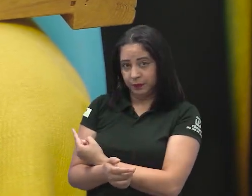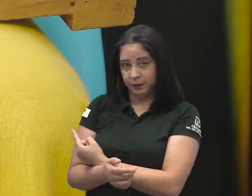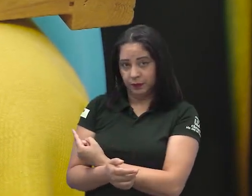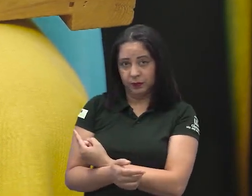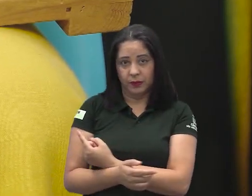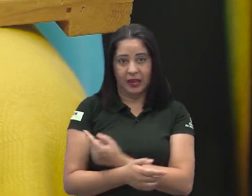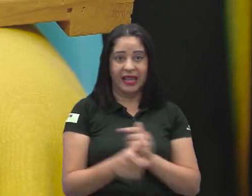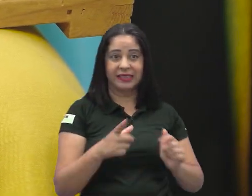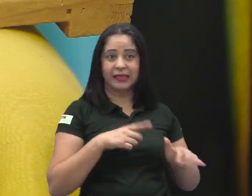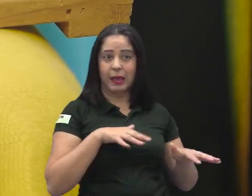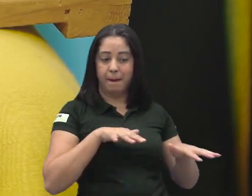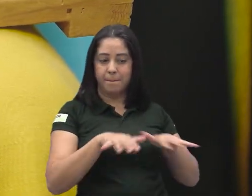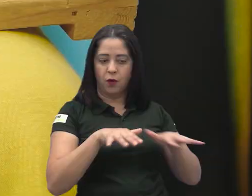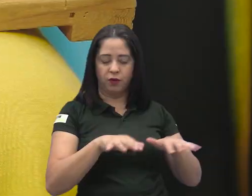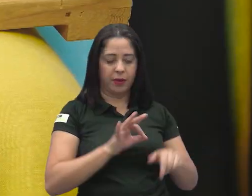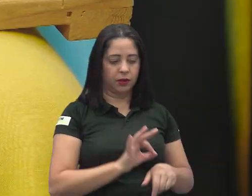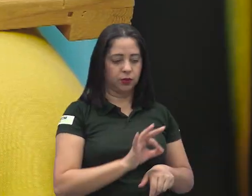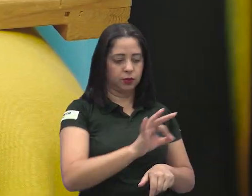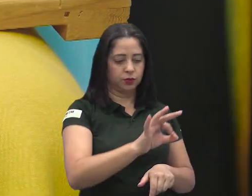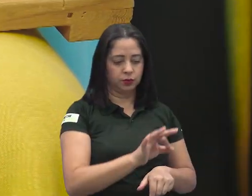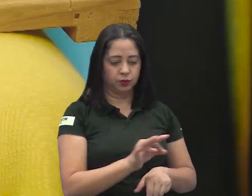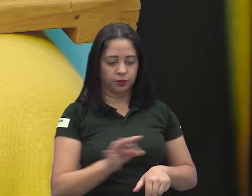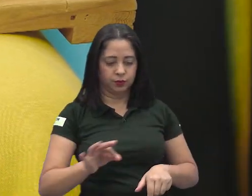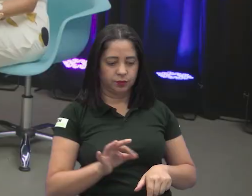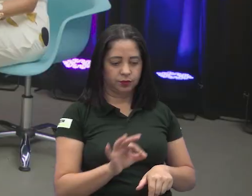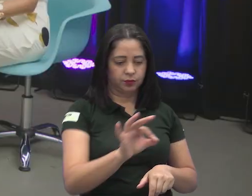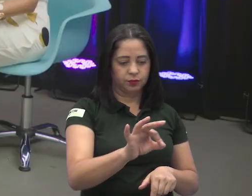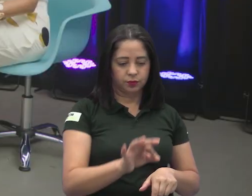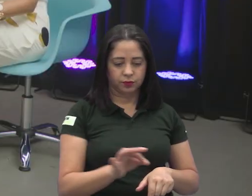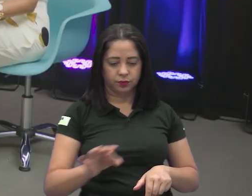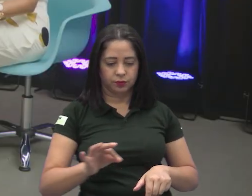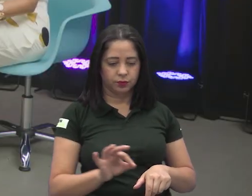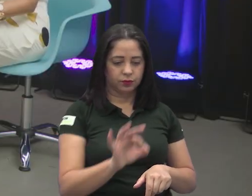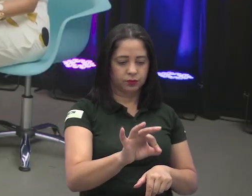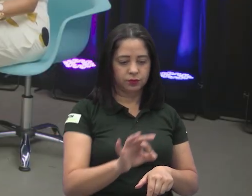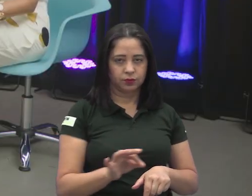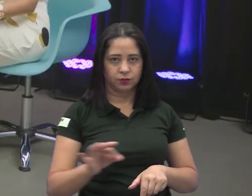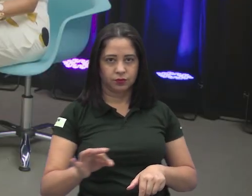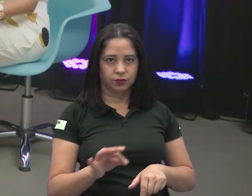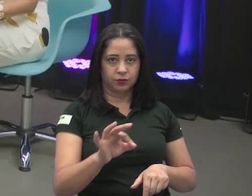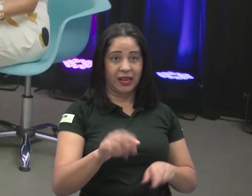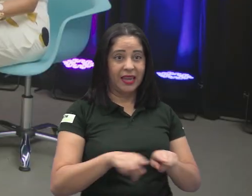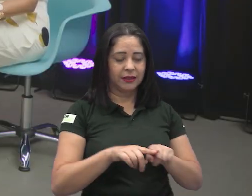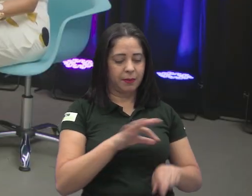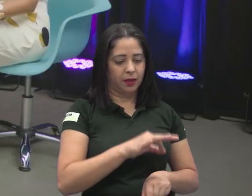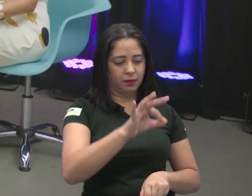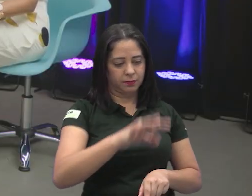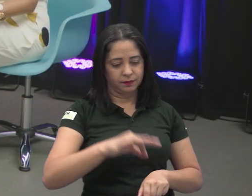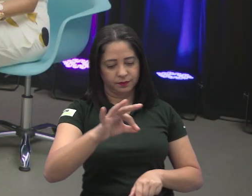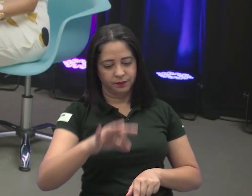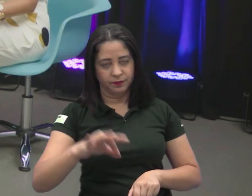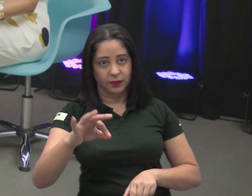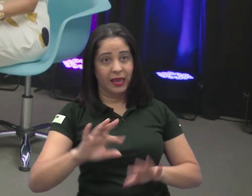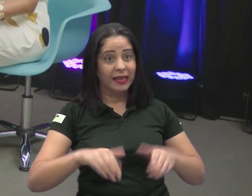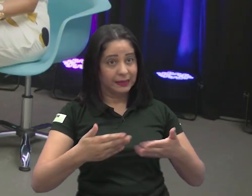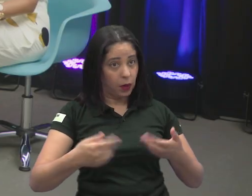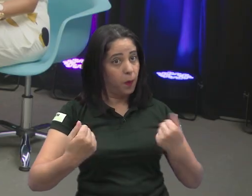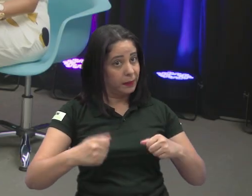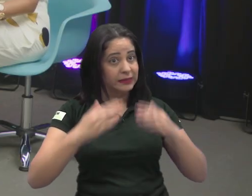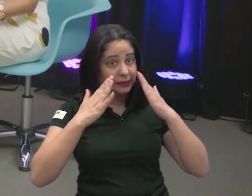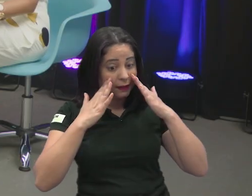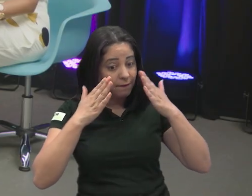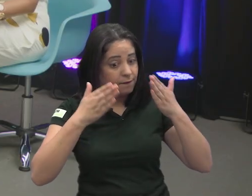com o movimento vertical como horizontal. Sim. E de forma alternada. Então a pessoa tem que ter